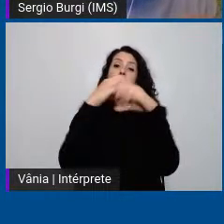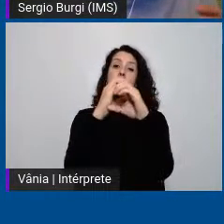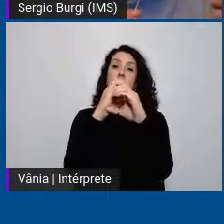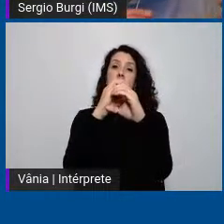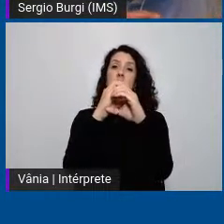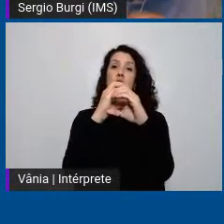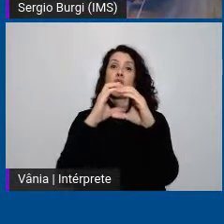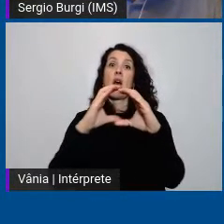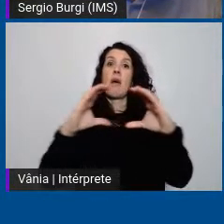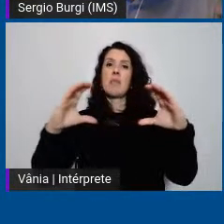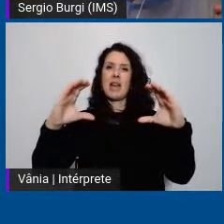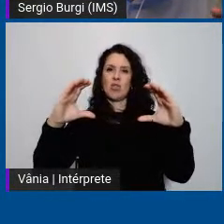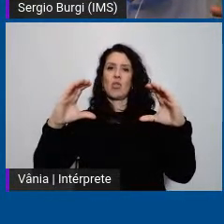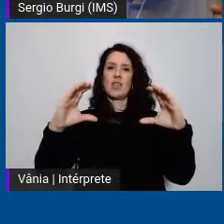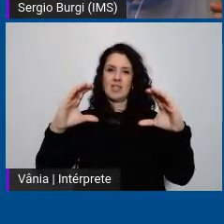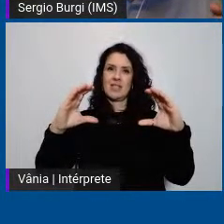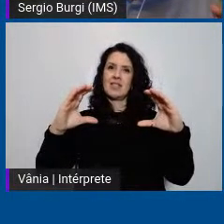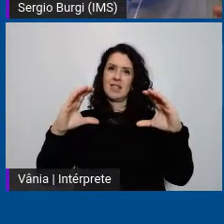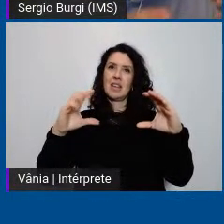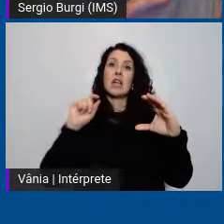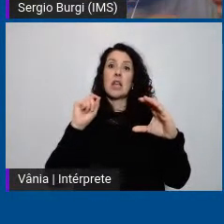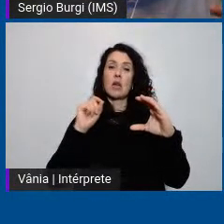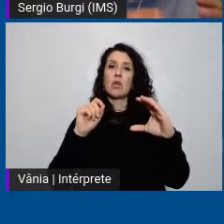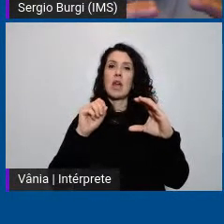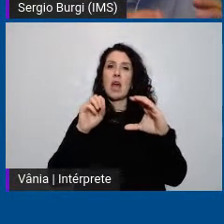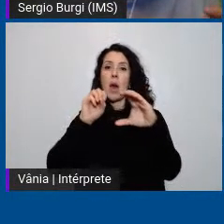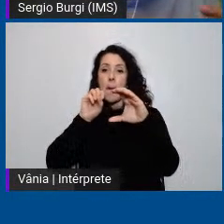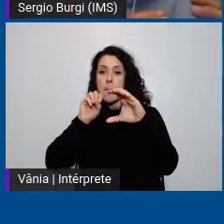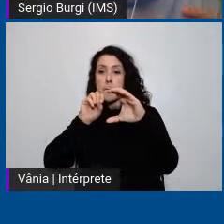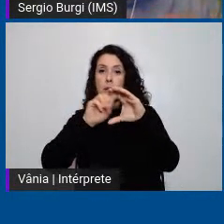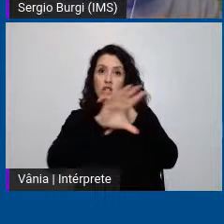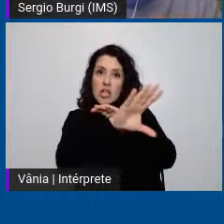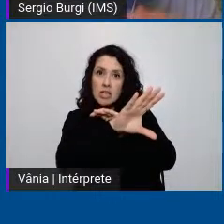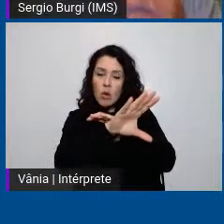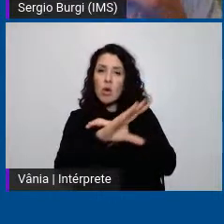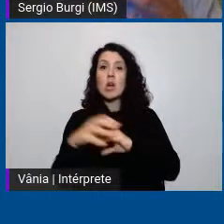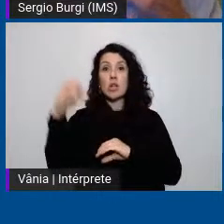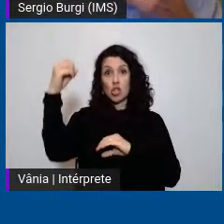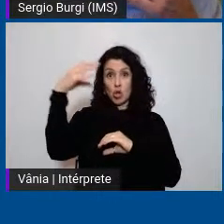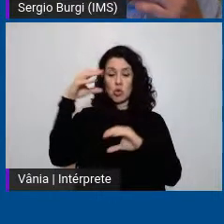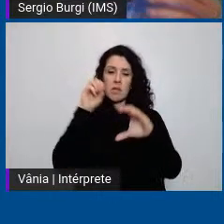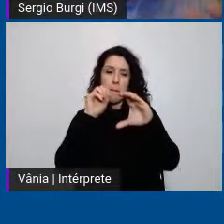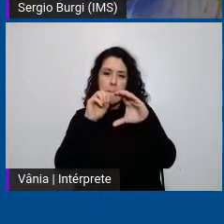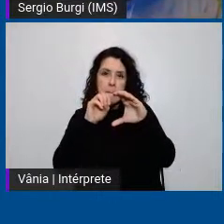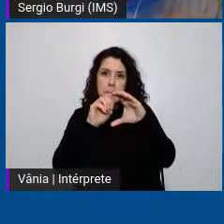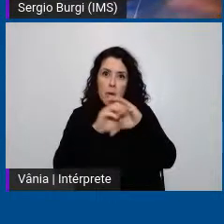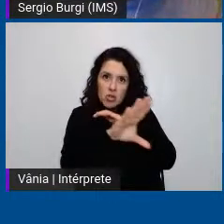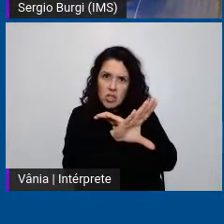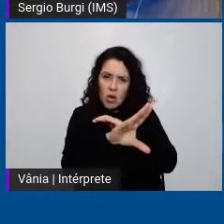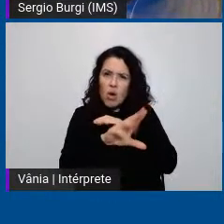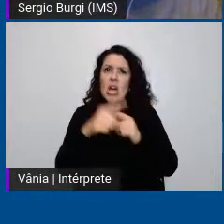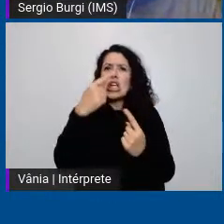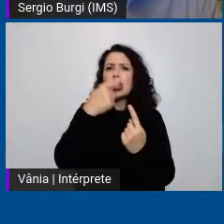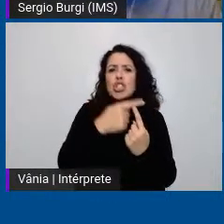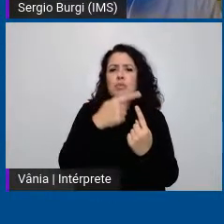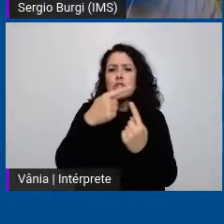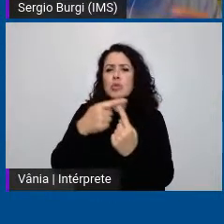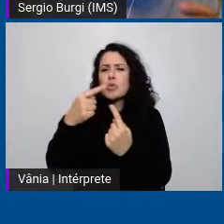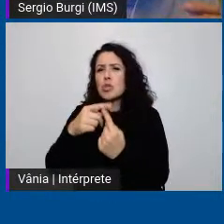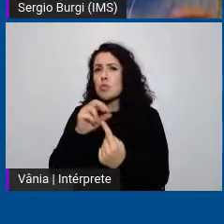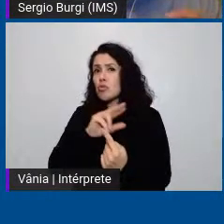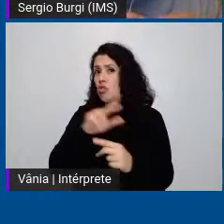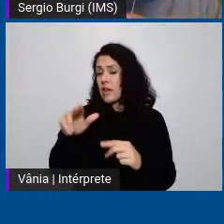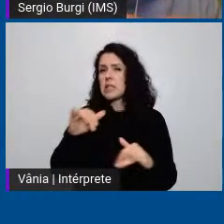né? De projeção de lâmpadas, né? De iluminação de diferentes tipos, elétrica ou